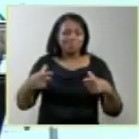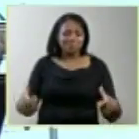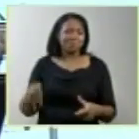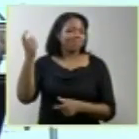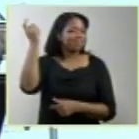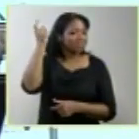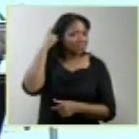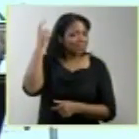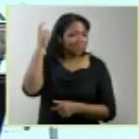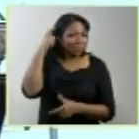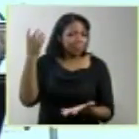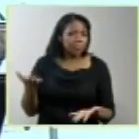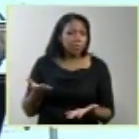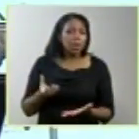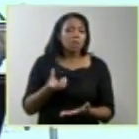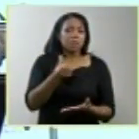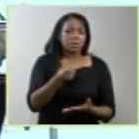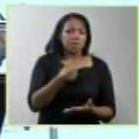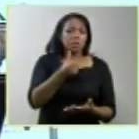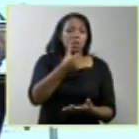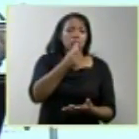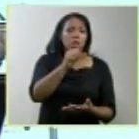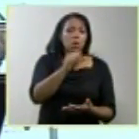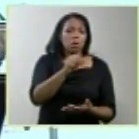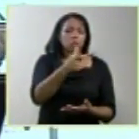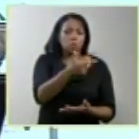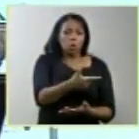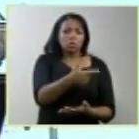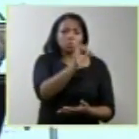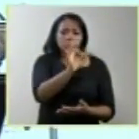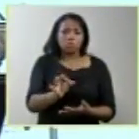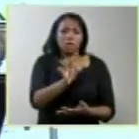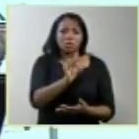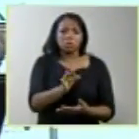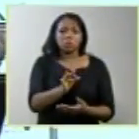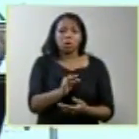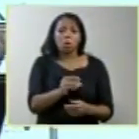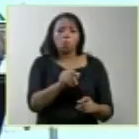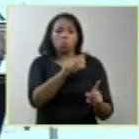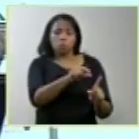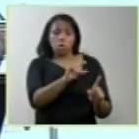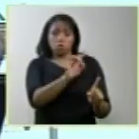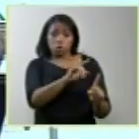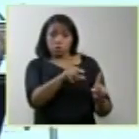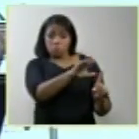ver que 62,8% são defeitos isolados, mas